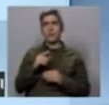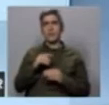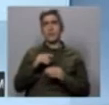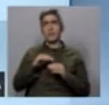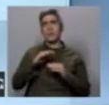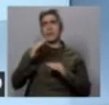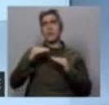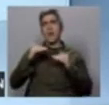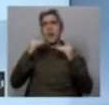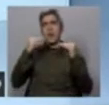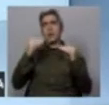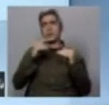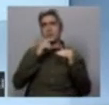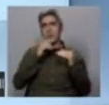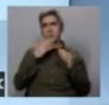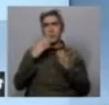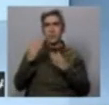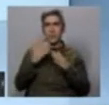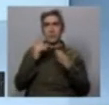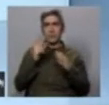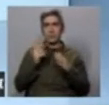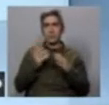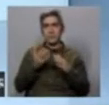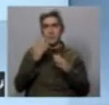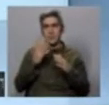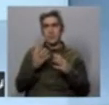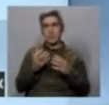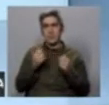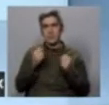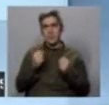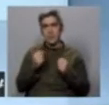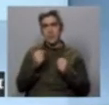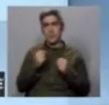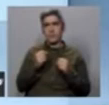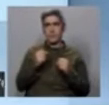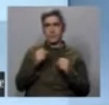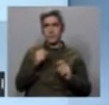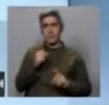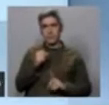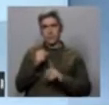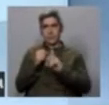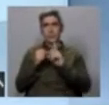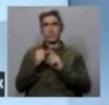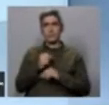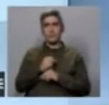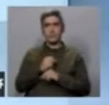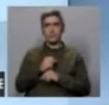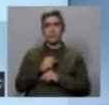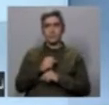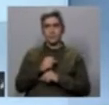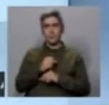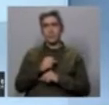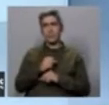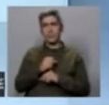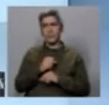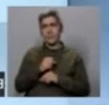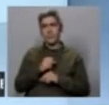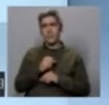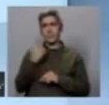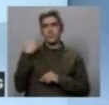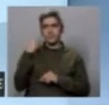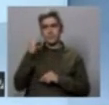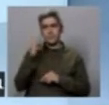altas, ele irá soprar, por vezes, temporariamente forte do quadrante sul. Na costa ocidental,